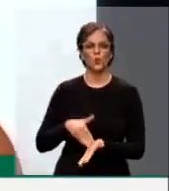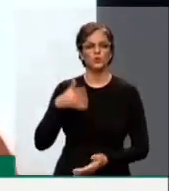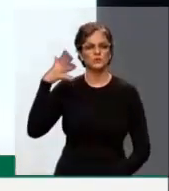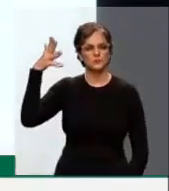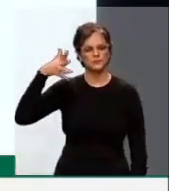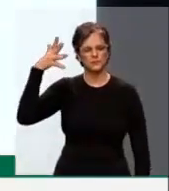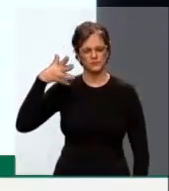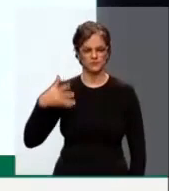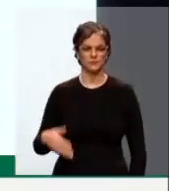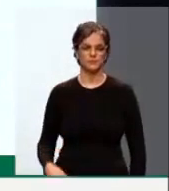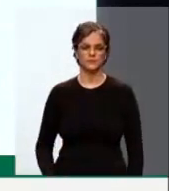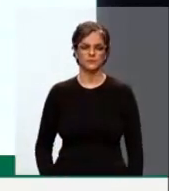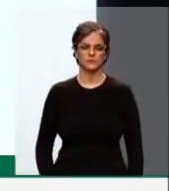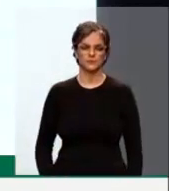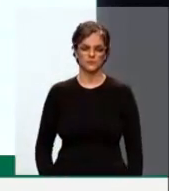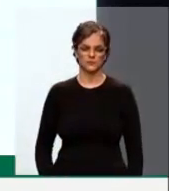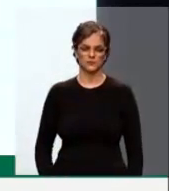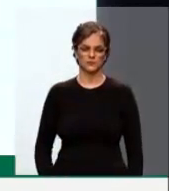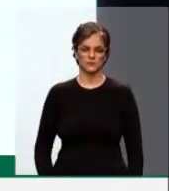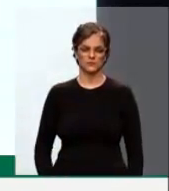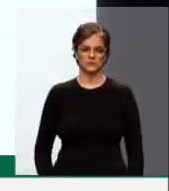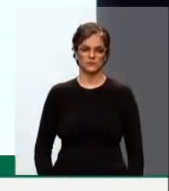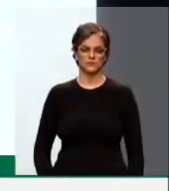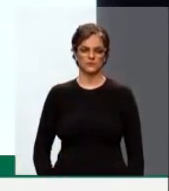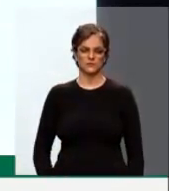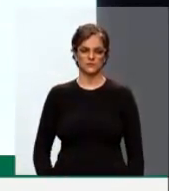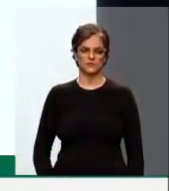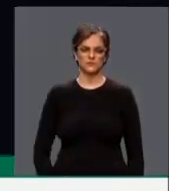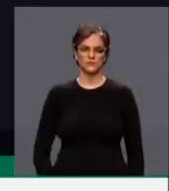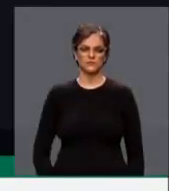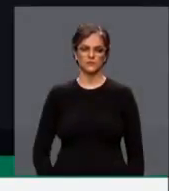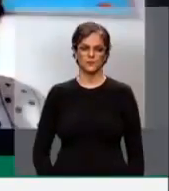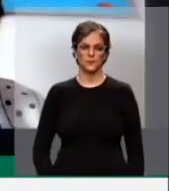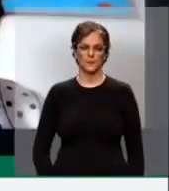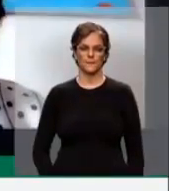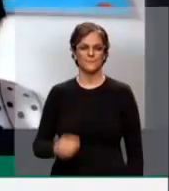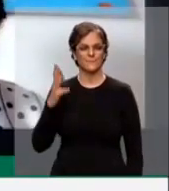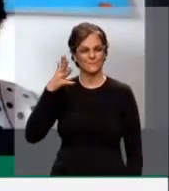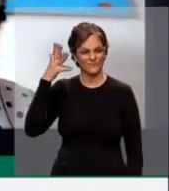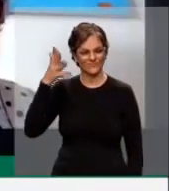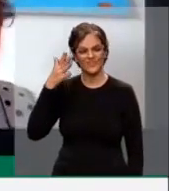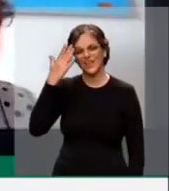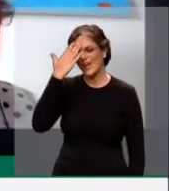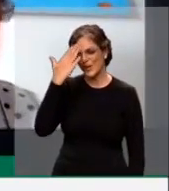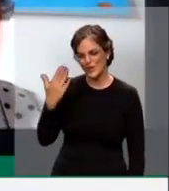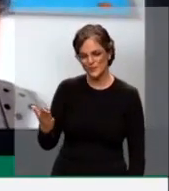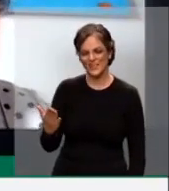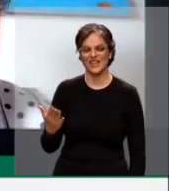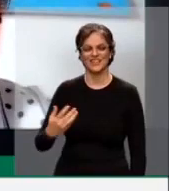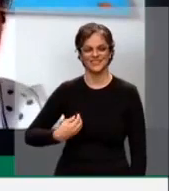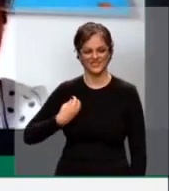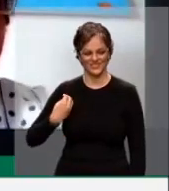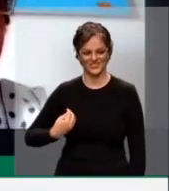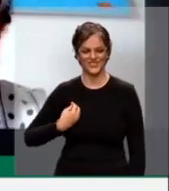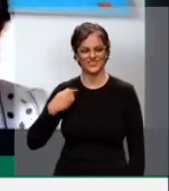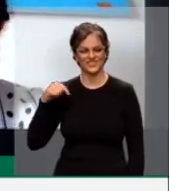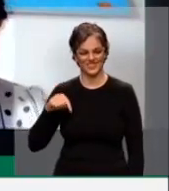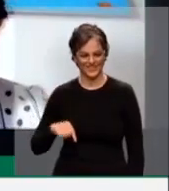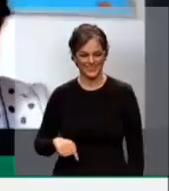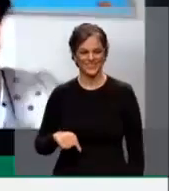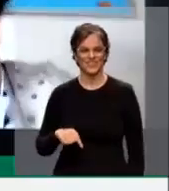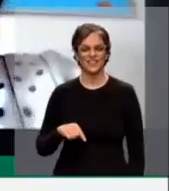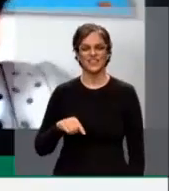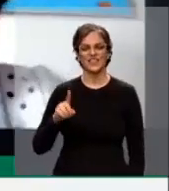expositora para fazer uso da palavra, também agradecendo a presença.